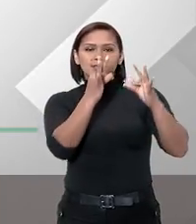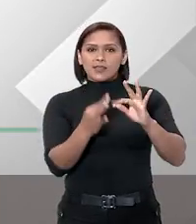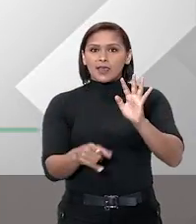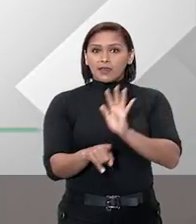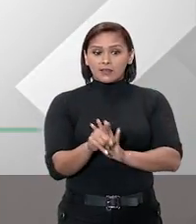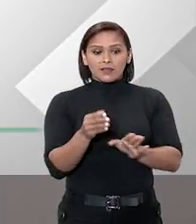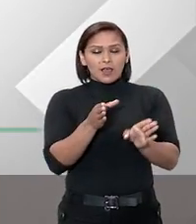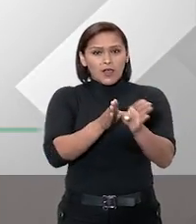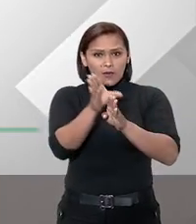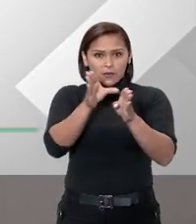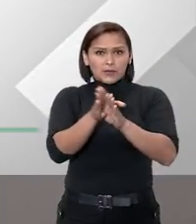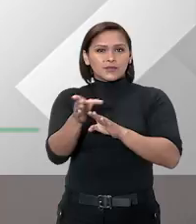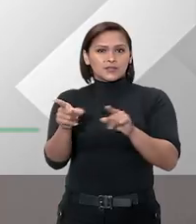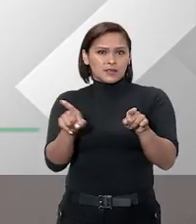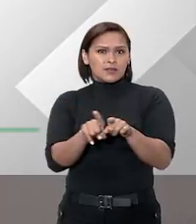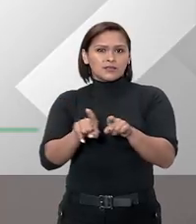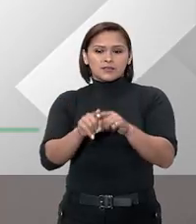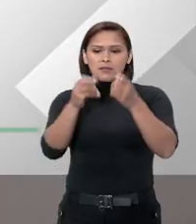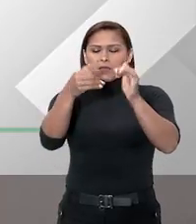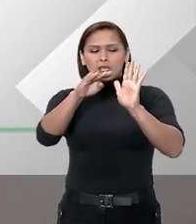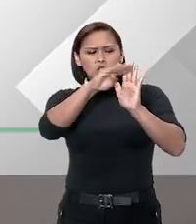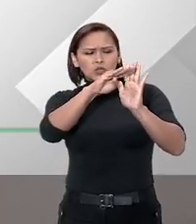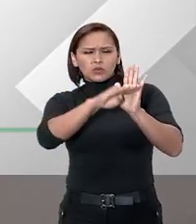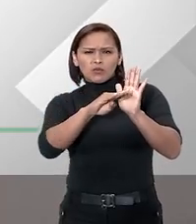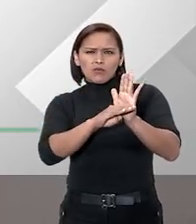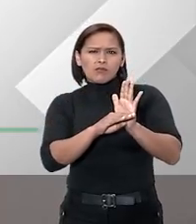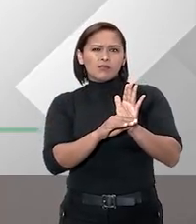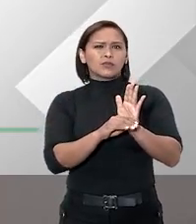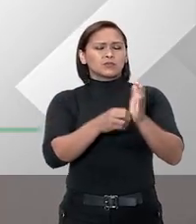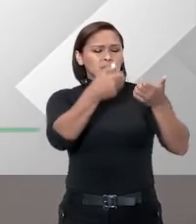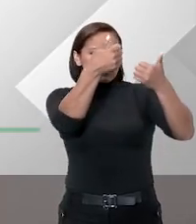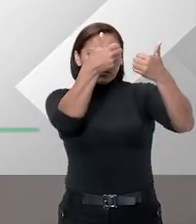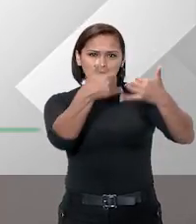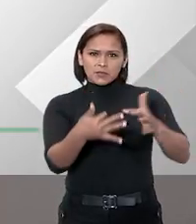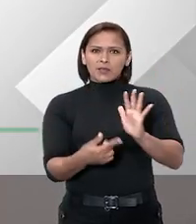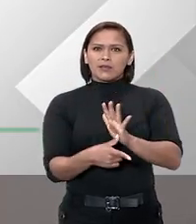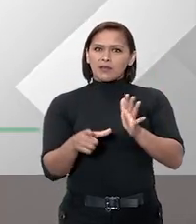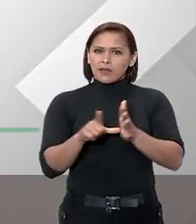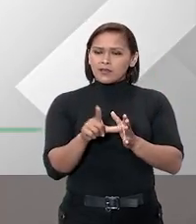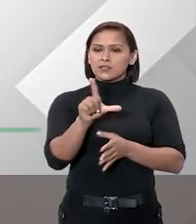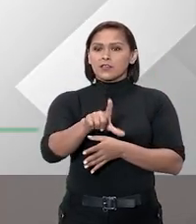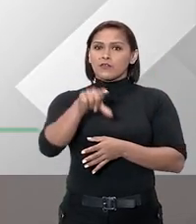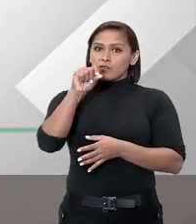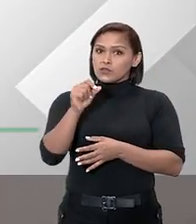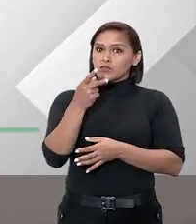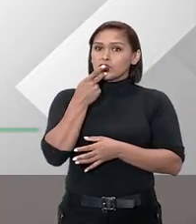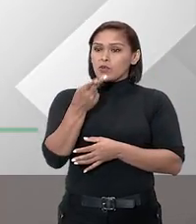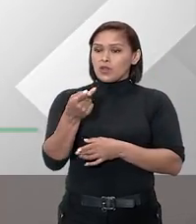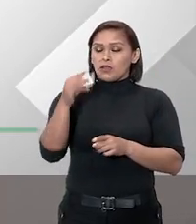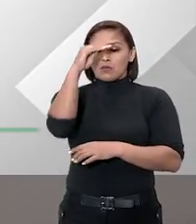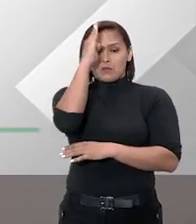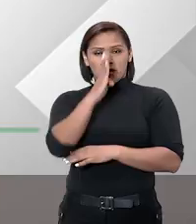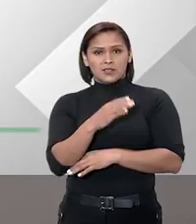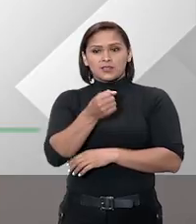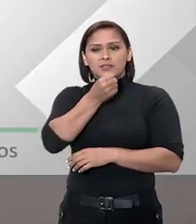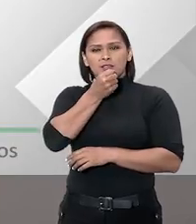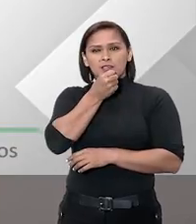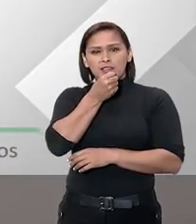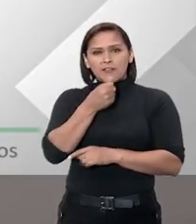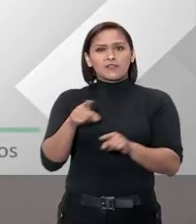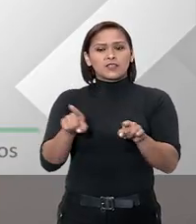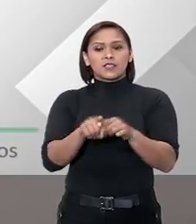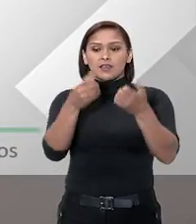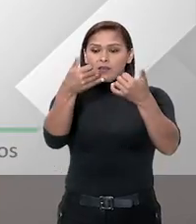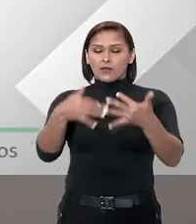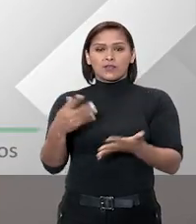as recomendações técnicas que o protocolo exige, o protocolo que a gente falou que foi escolhido, né, o Protocolo Brasileiro de Entrevista